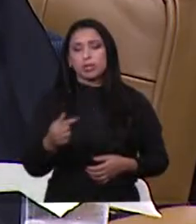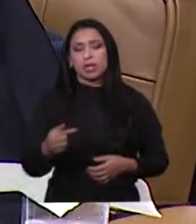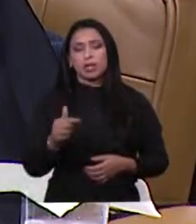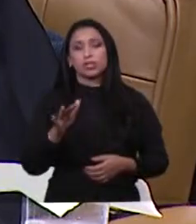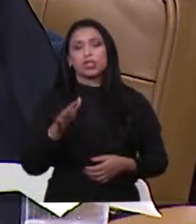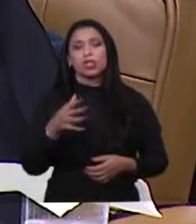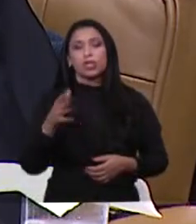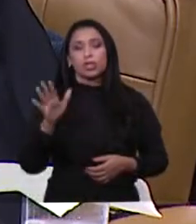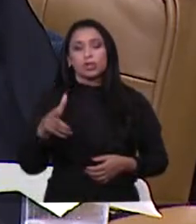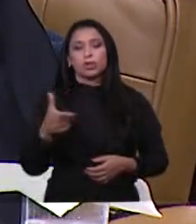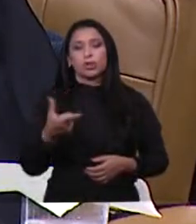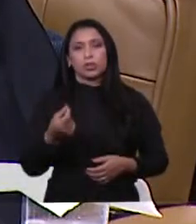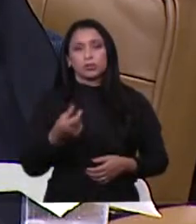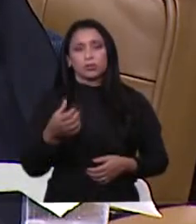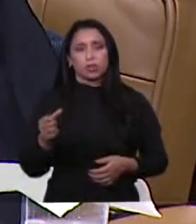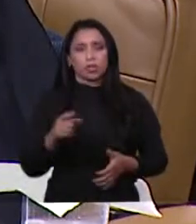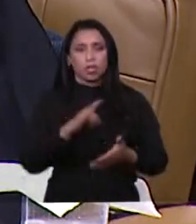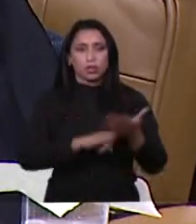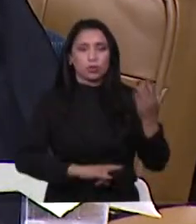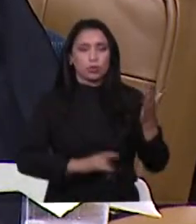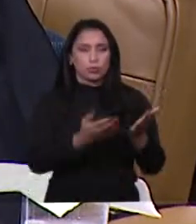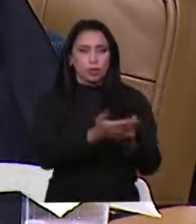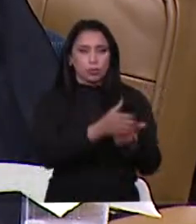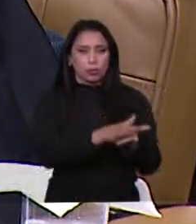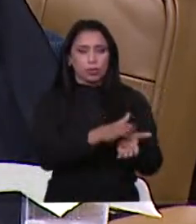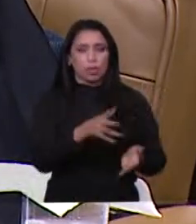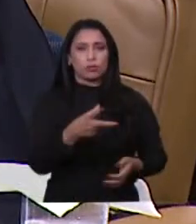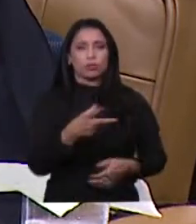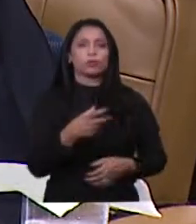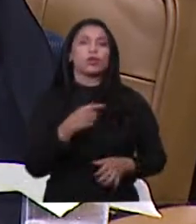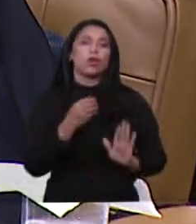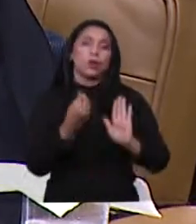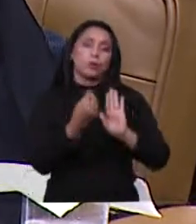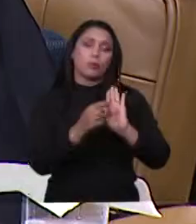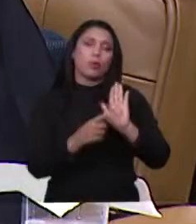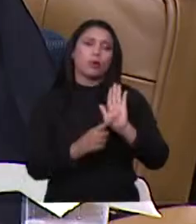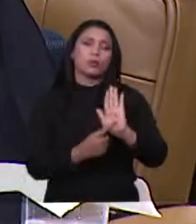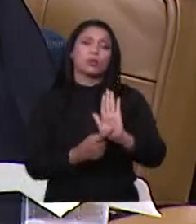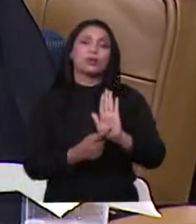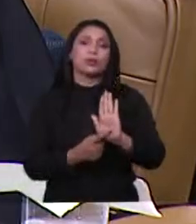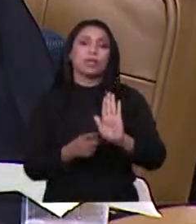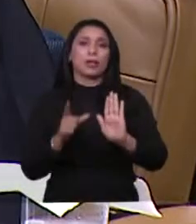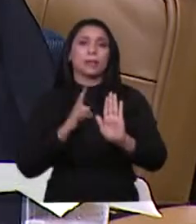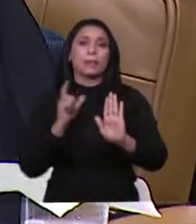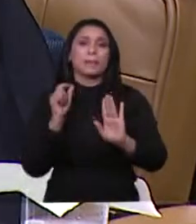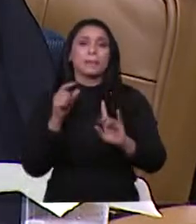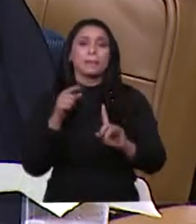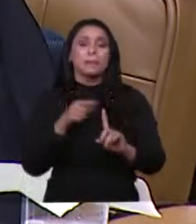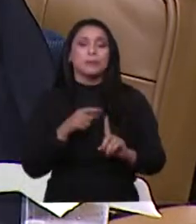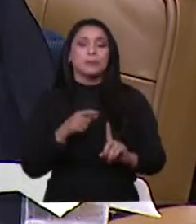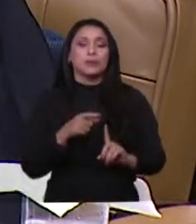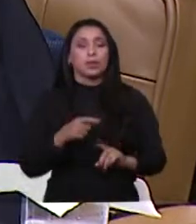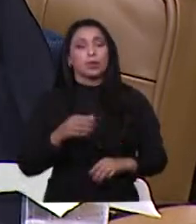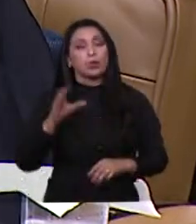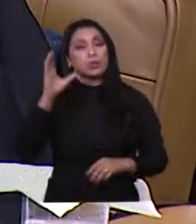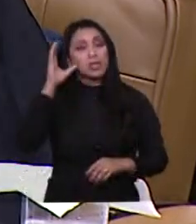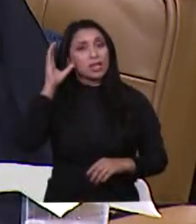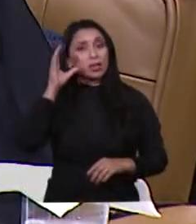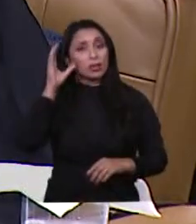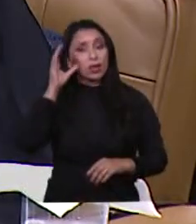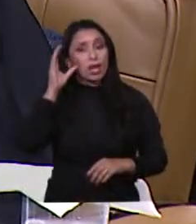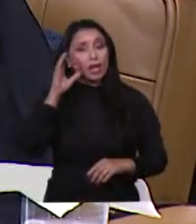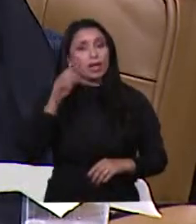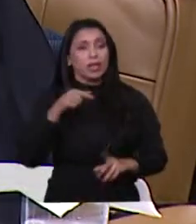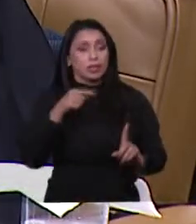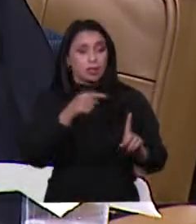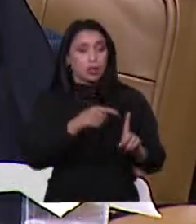2467-2023, que é o documento 98 dos autos, especialmente em relação ao aparelho celular apreendido em